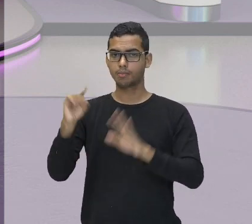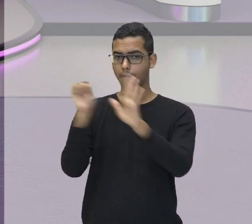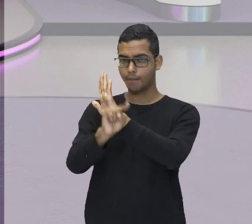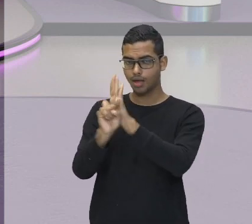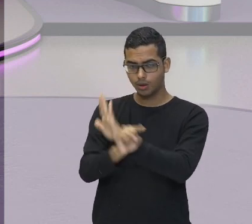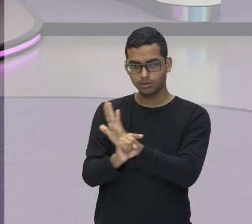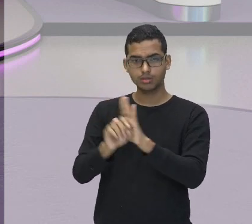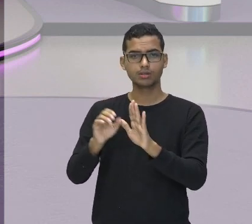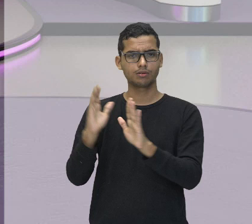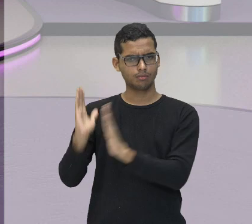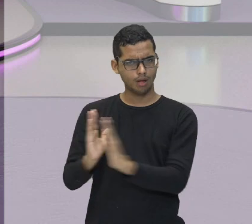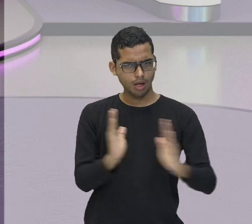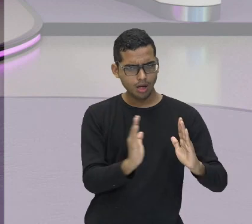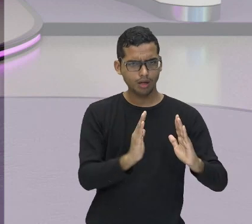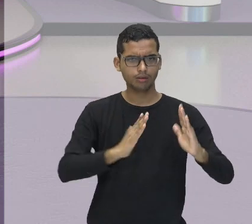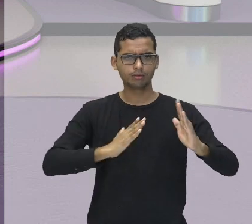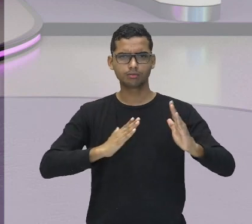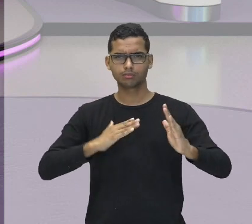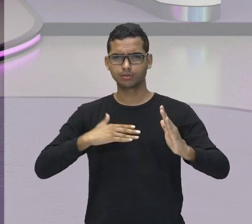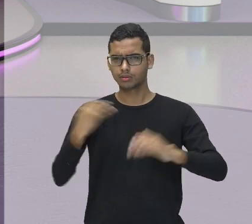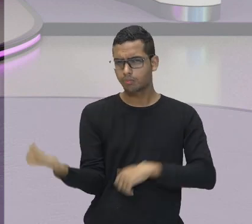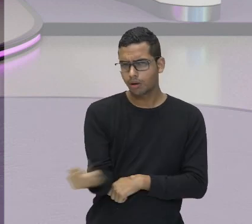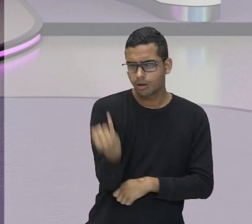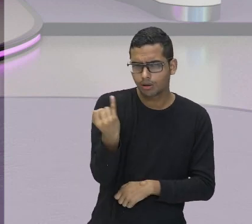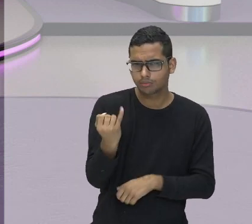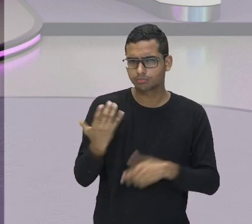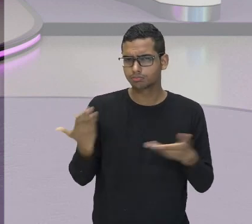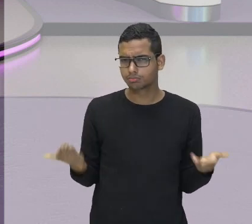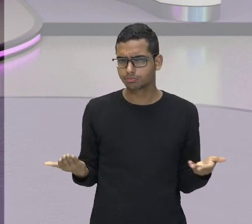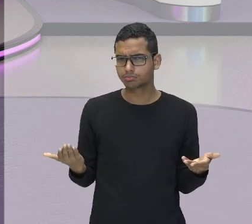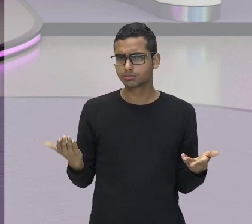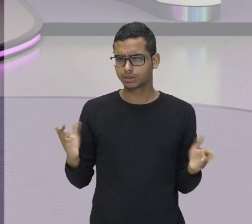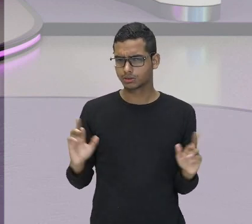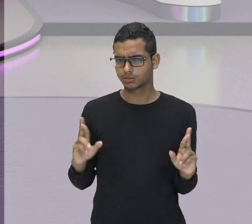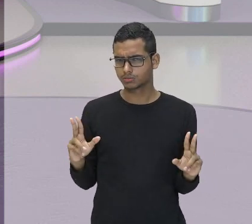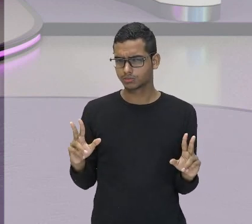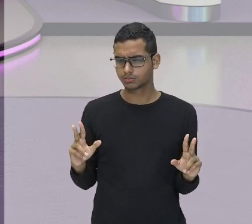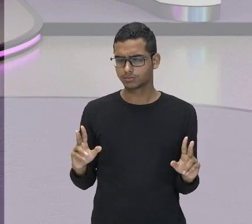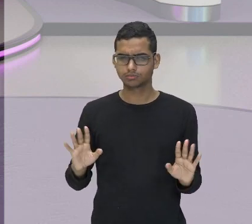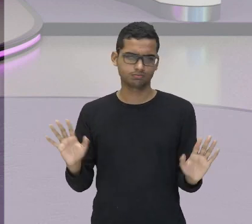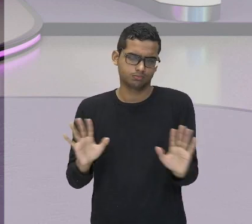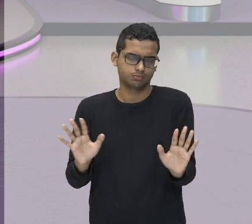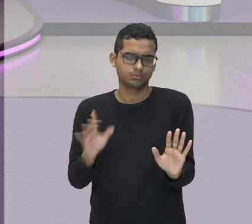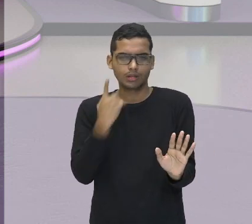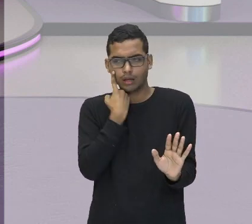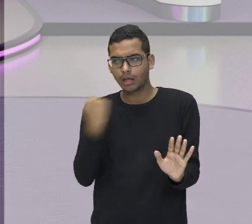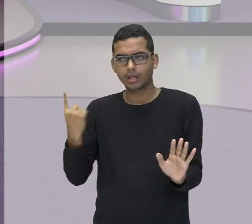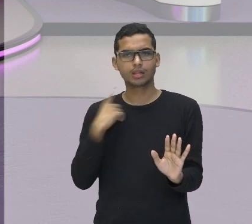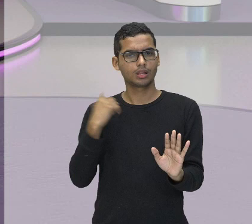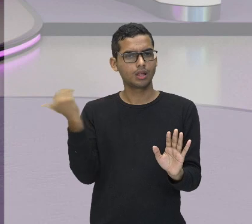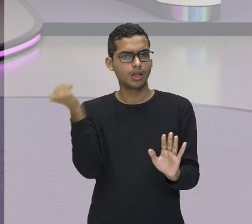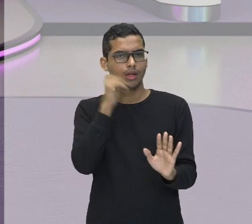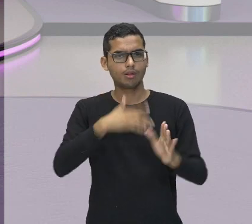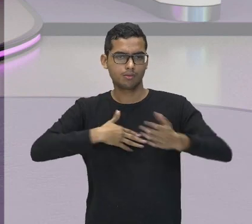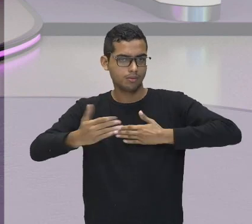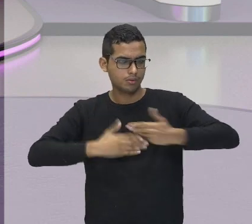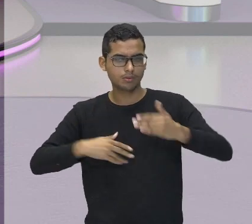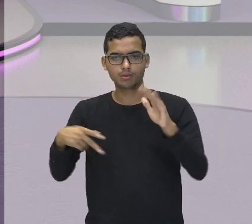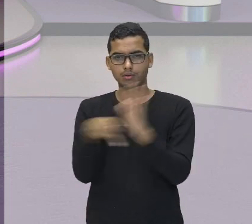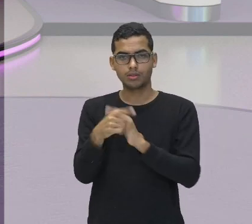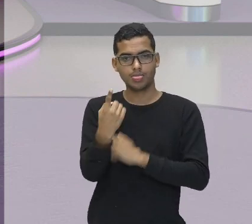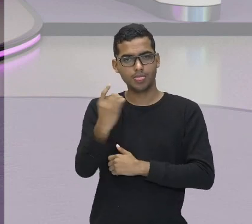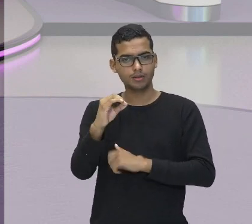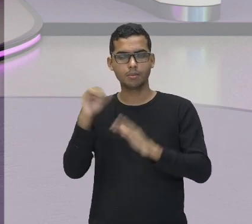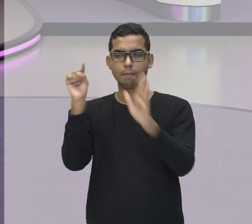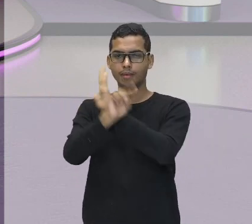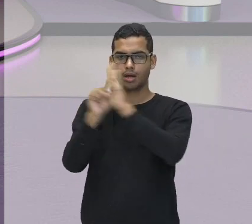importar a ordem que ele vai escolher essas 10 questões? Vai fazer diferença? Não vai, né? Quaisquer 10 questões